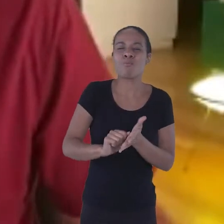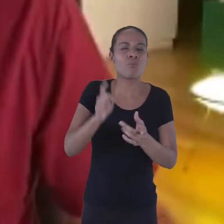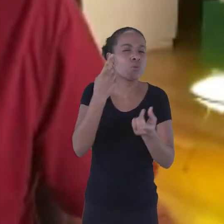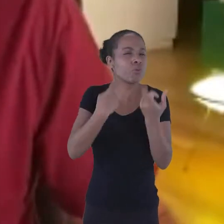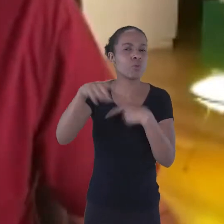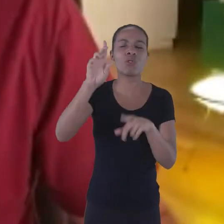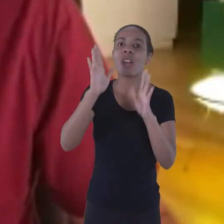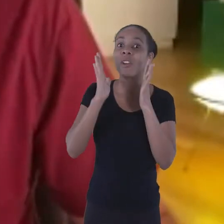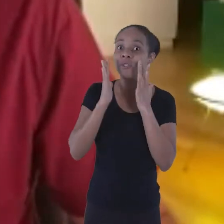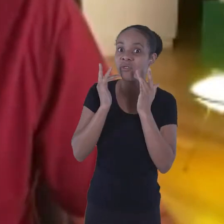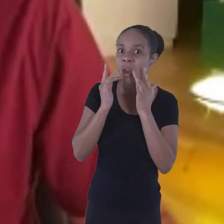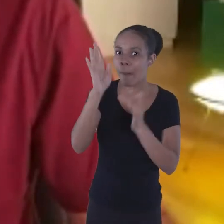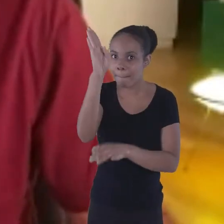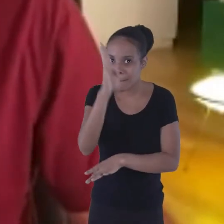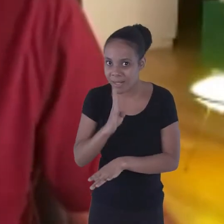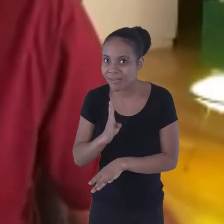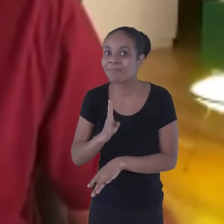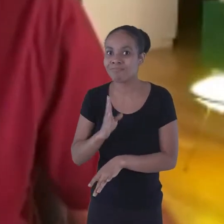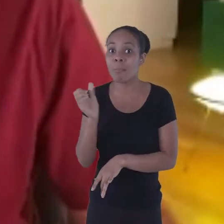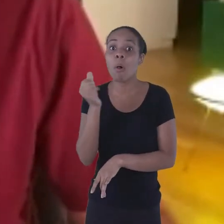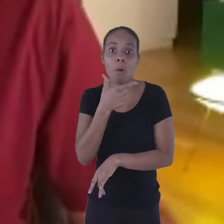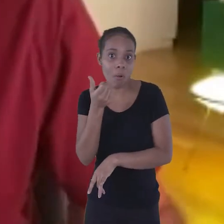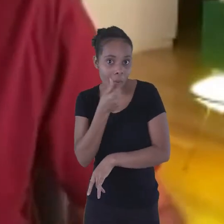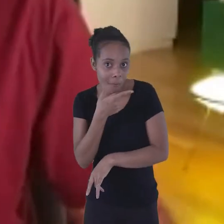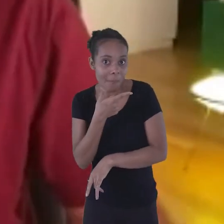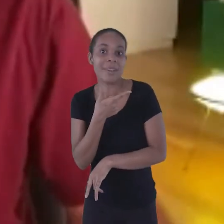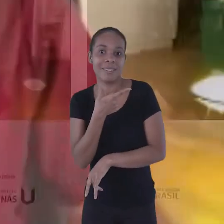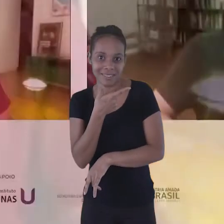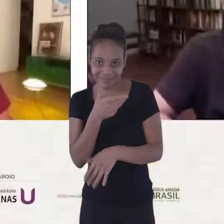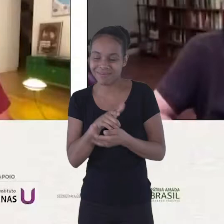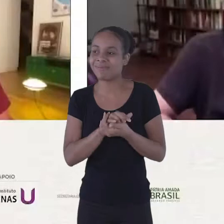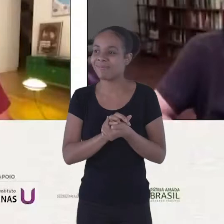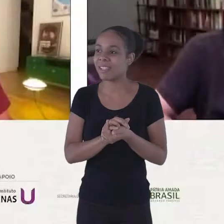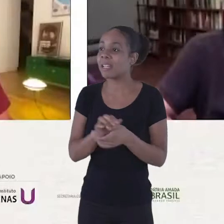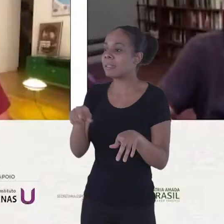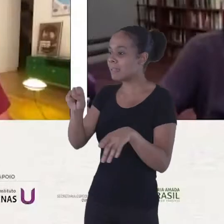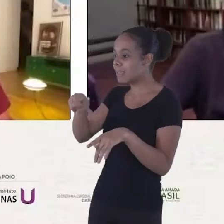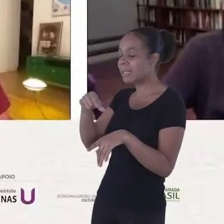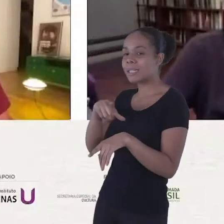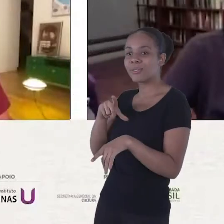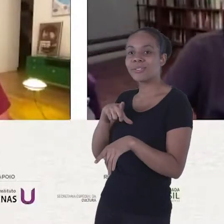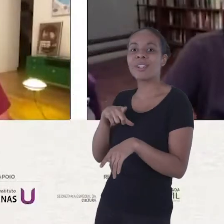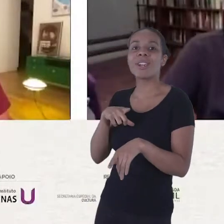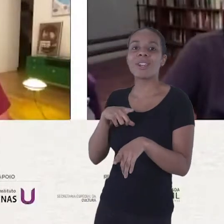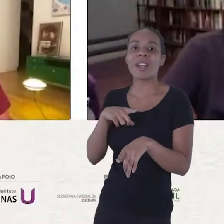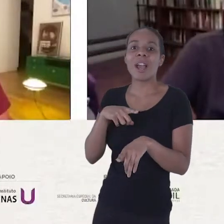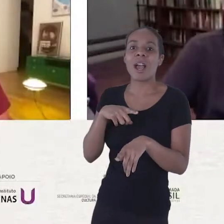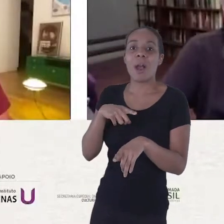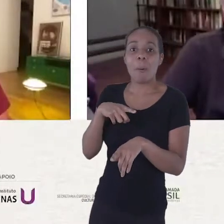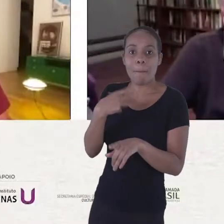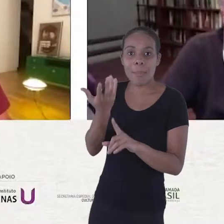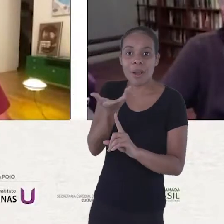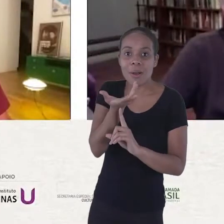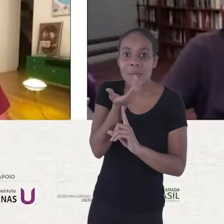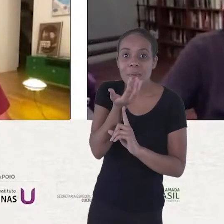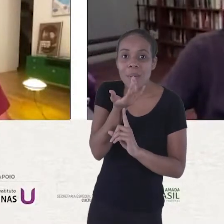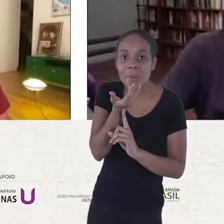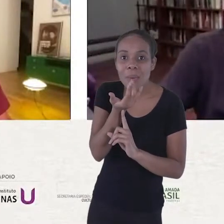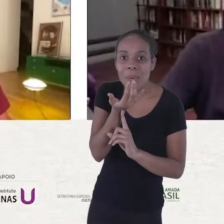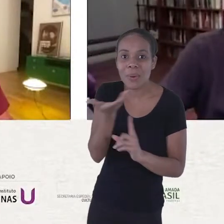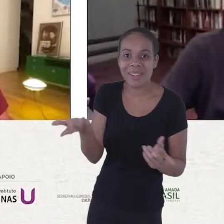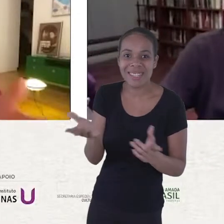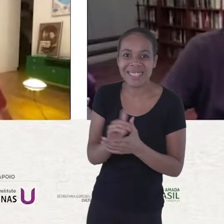todos os tempos, né? Uma comédia, né? Eu falo que o Caruso tinha uma velhinha que escrevia tudo para ele comprava e